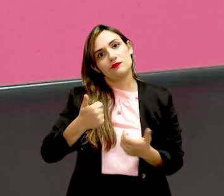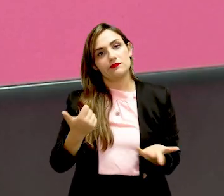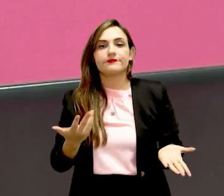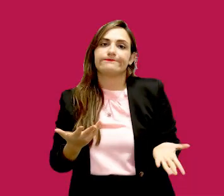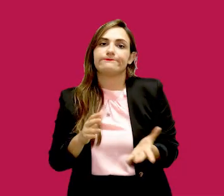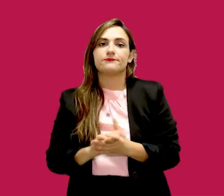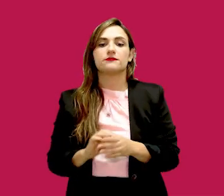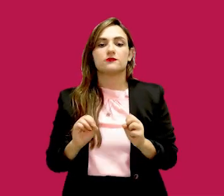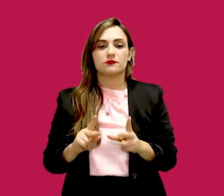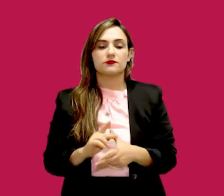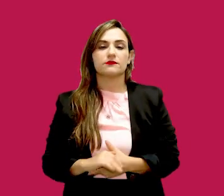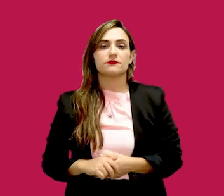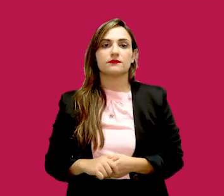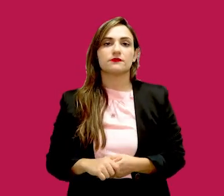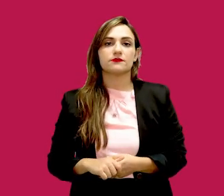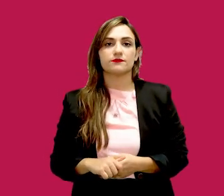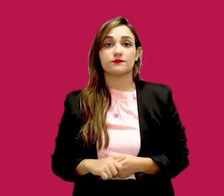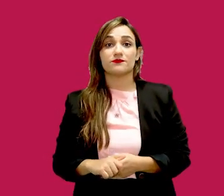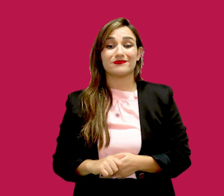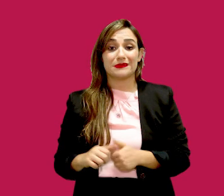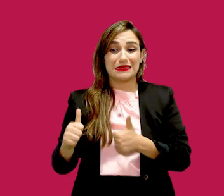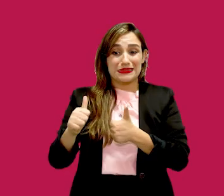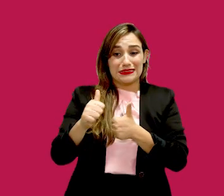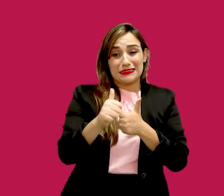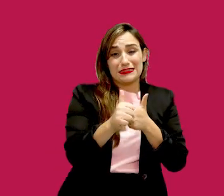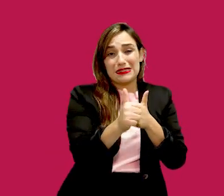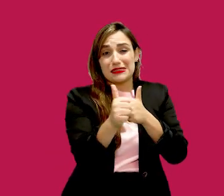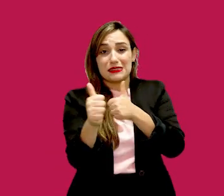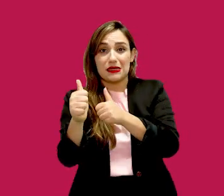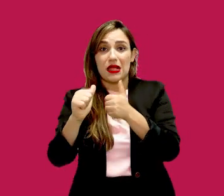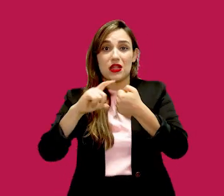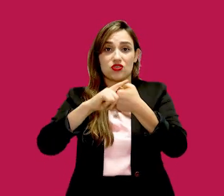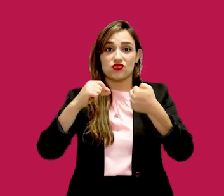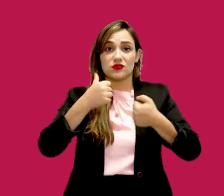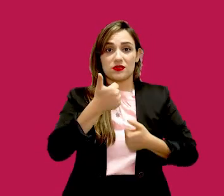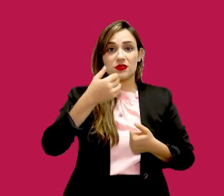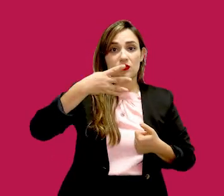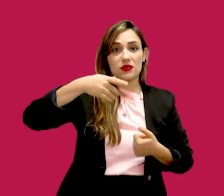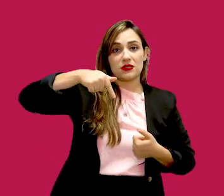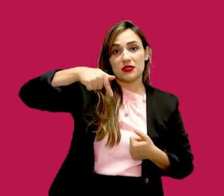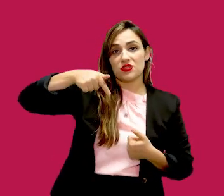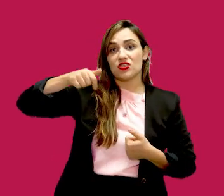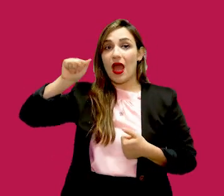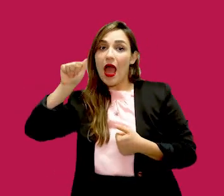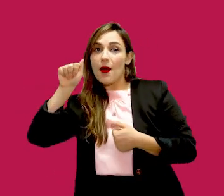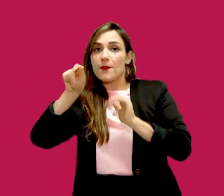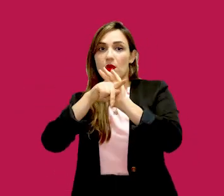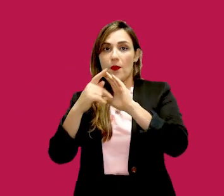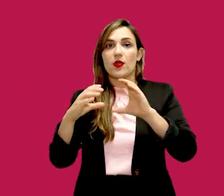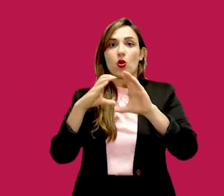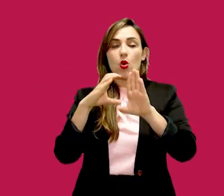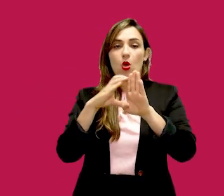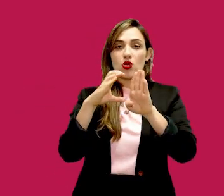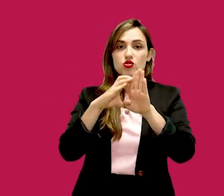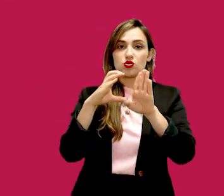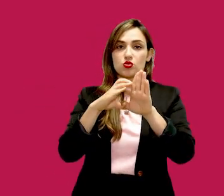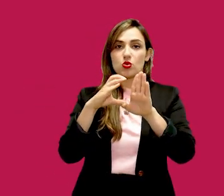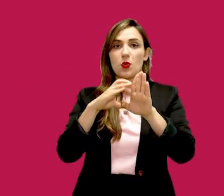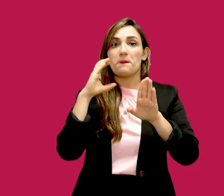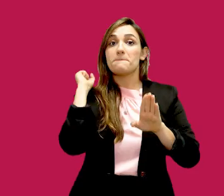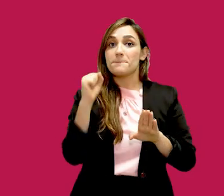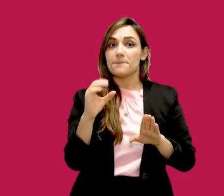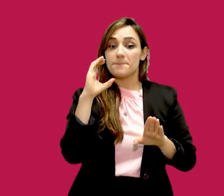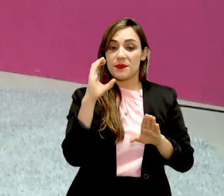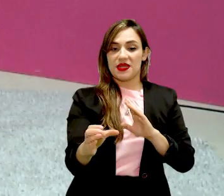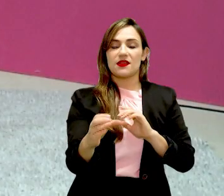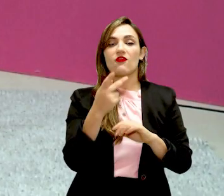esse ano. Bom, o crime de perseguição, que está previsto no artigo 147-A do Código Penal, ele prevê a